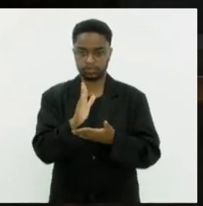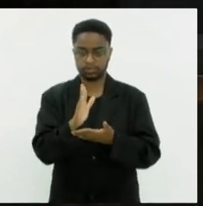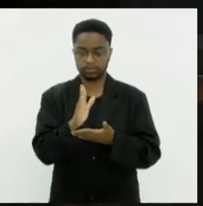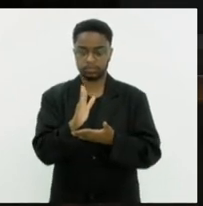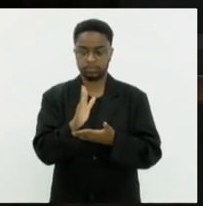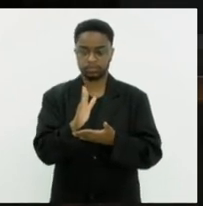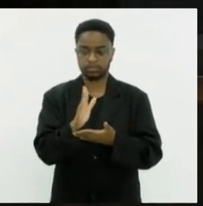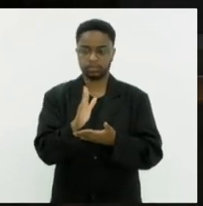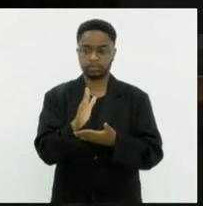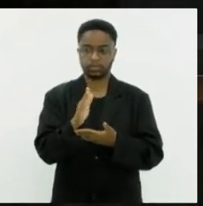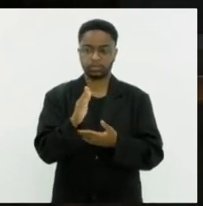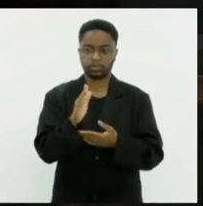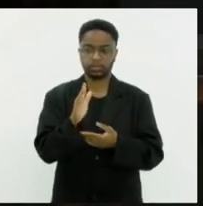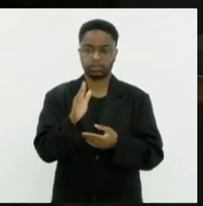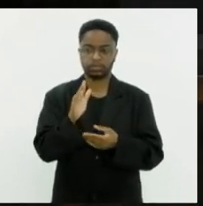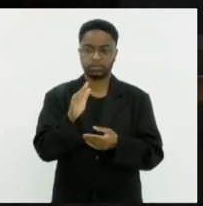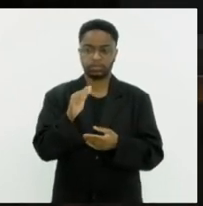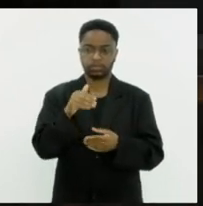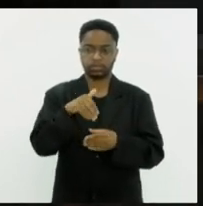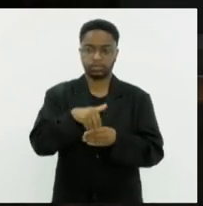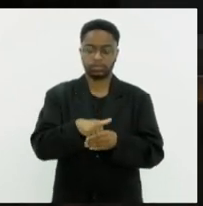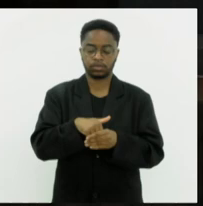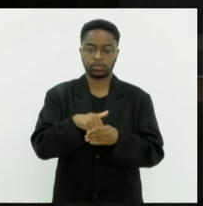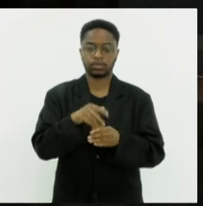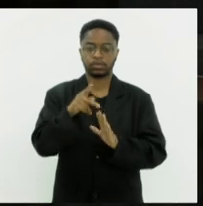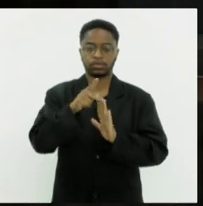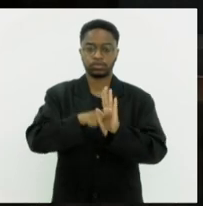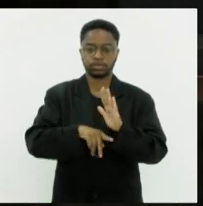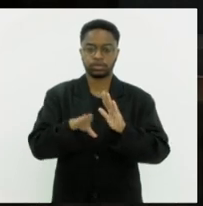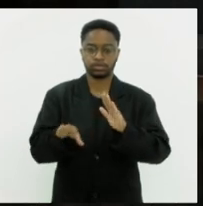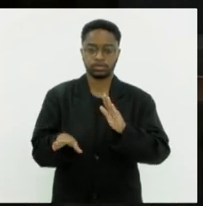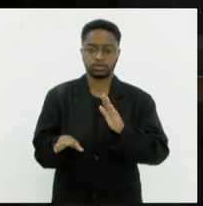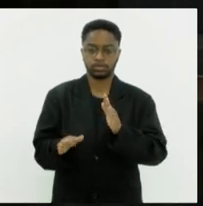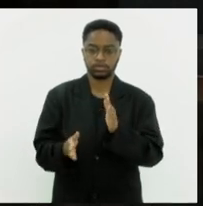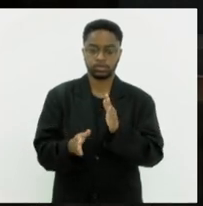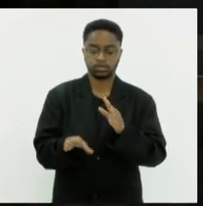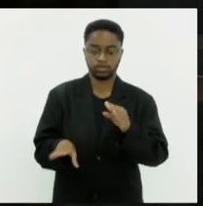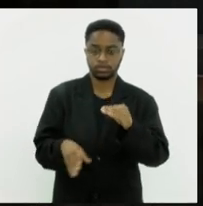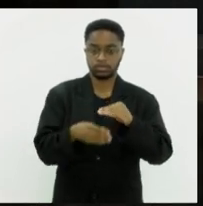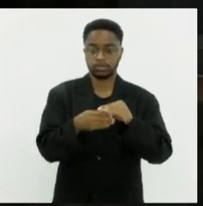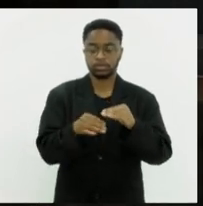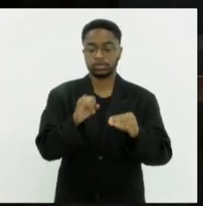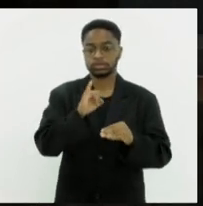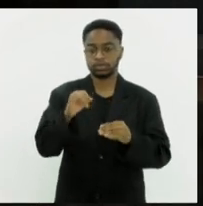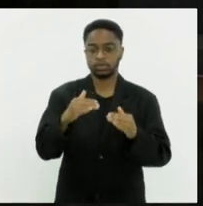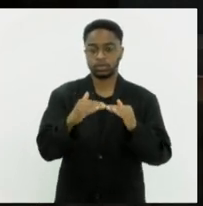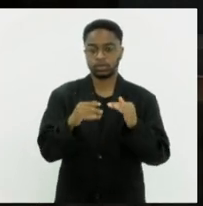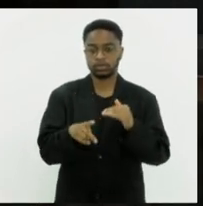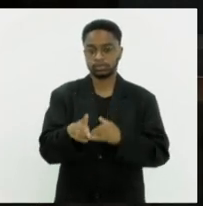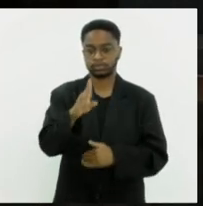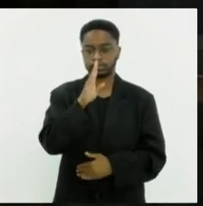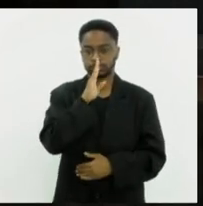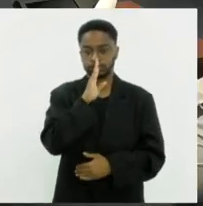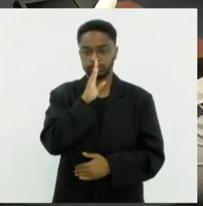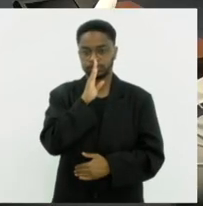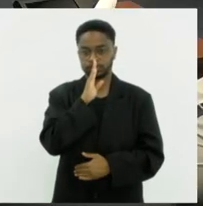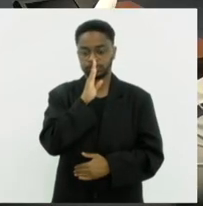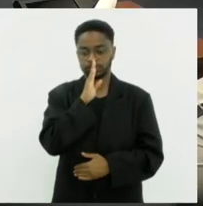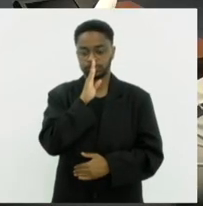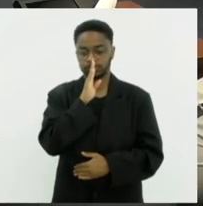em votação o projeto assim emendado. Os senhores que aprovam, permaneça como